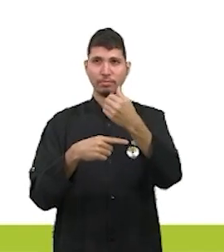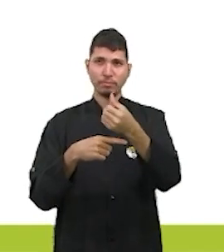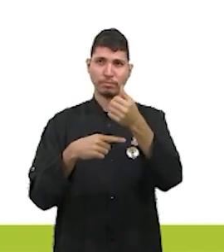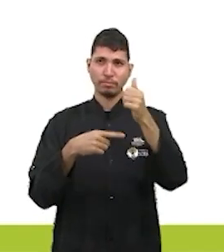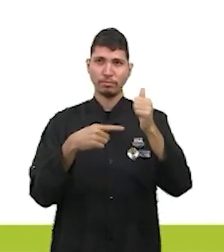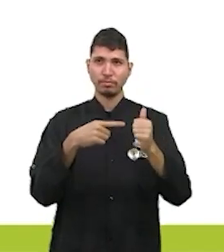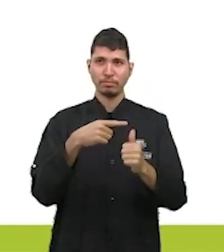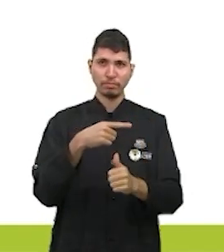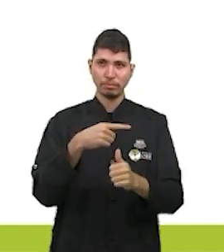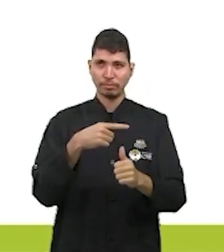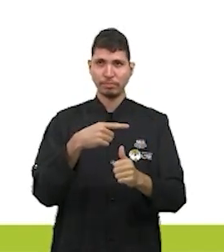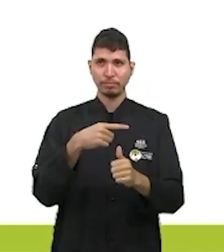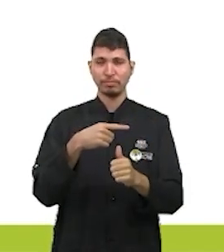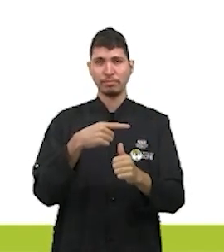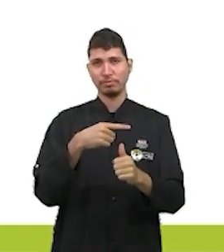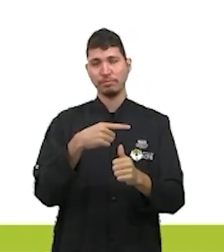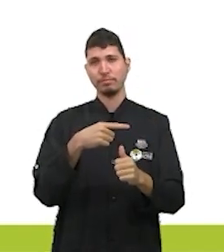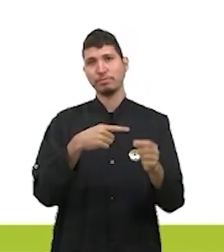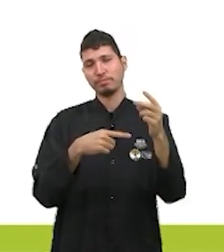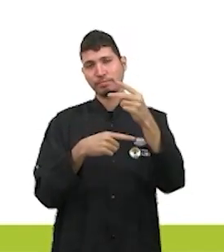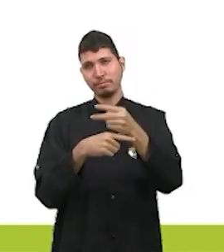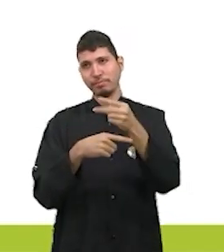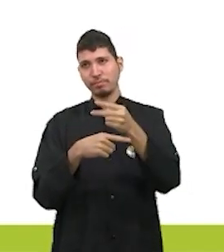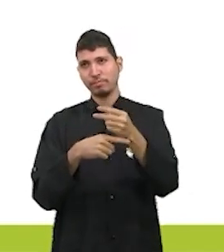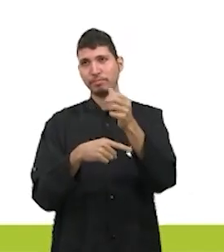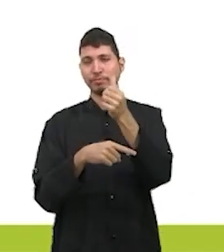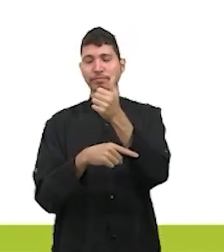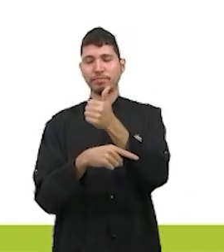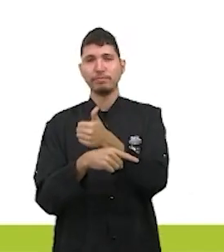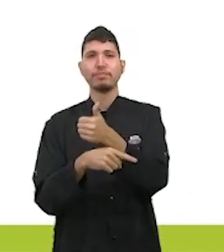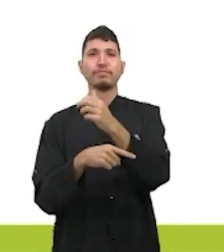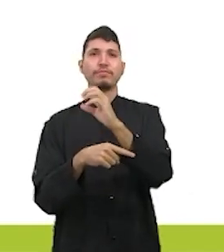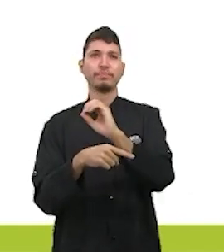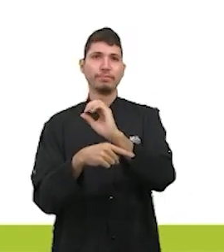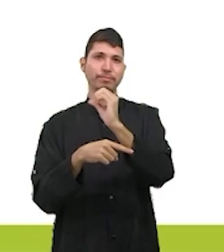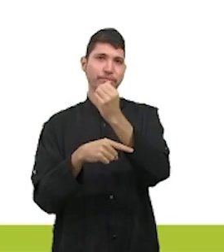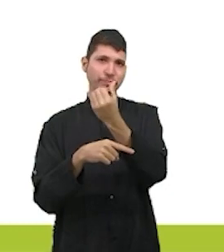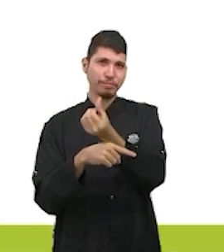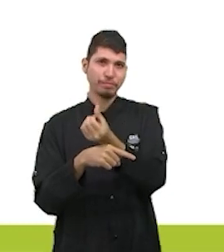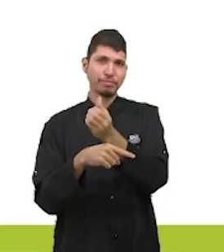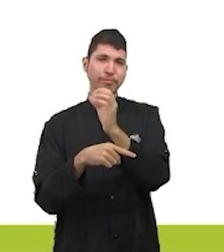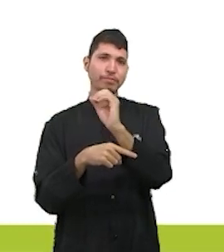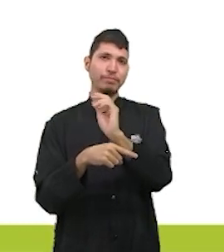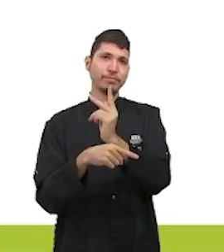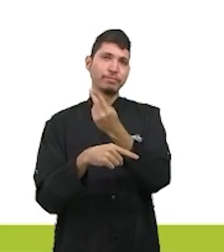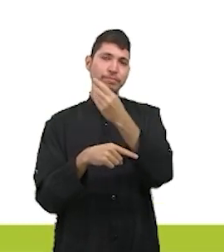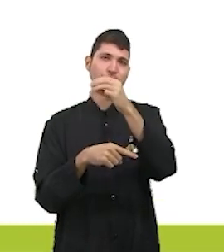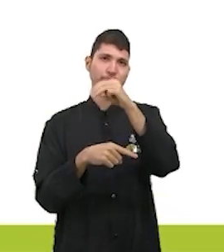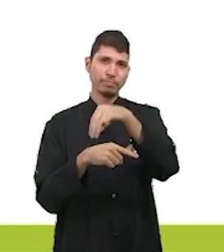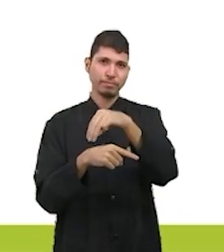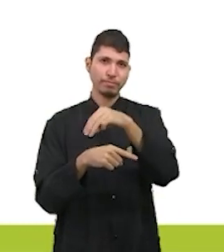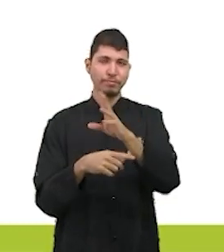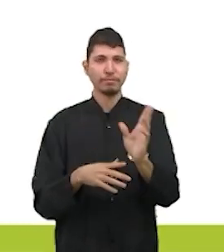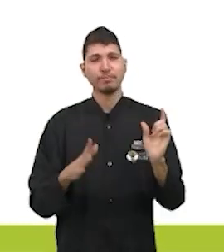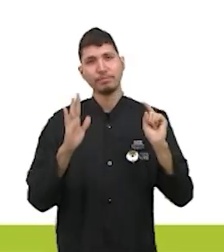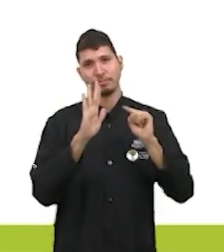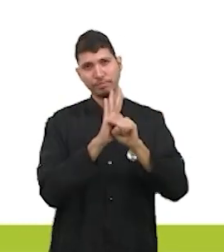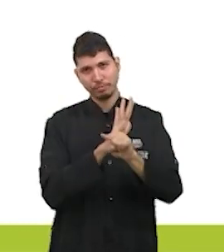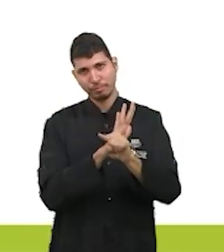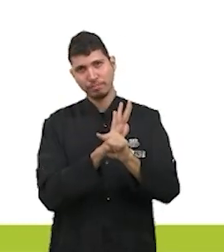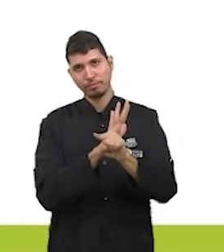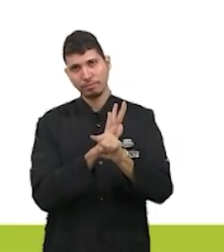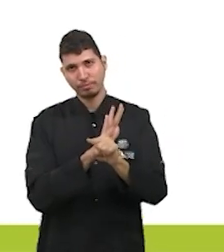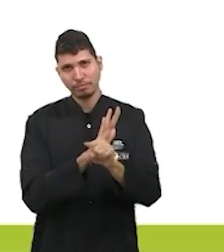dividido para 1 é ele mesmo, não é mesmo? Então, aí eu vou ter 106 ohm. Gente, a pergunta,